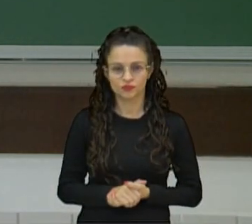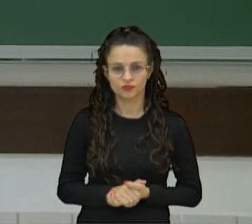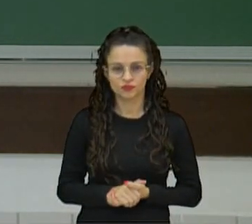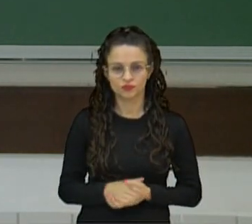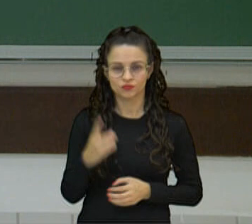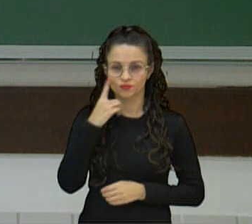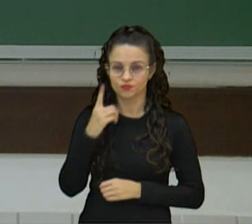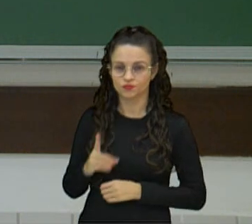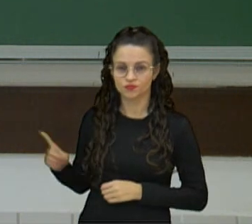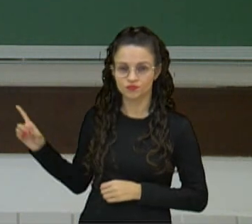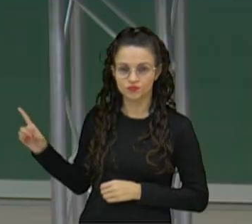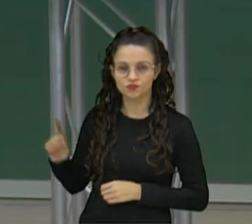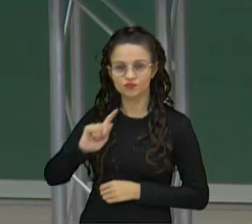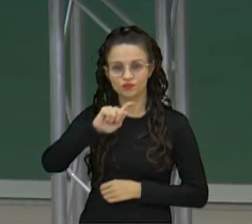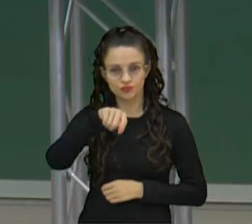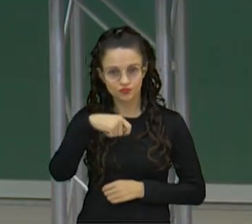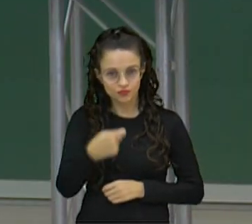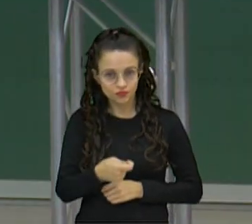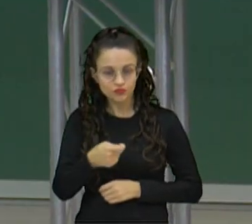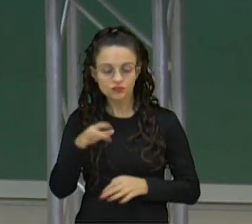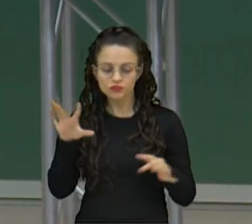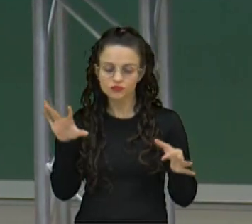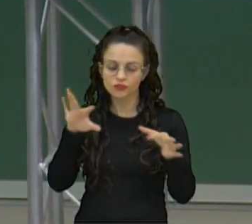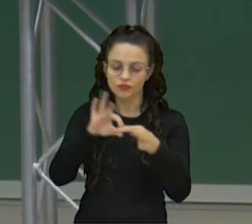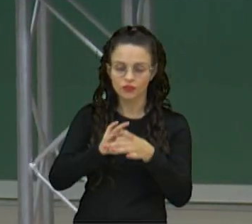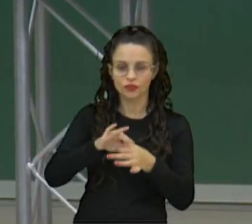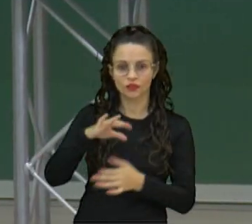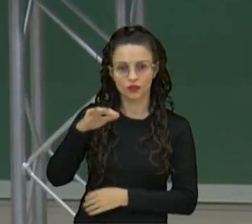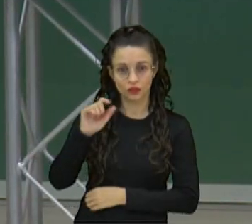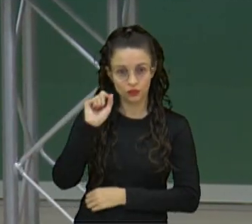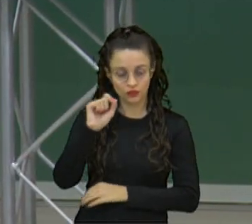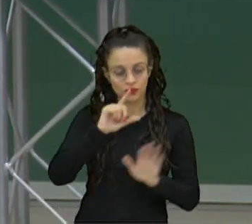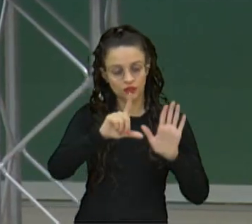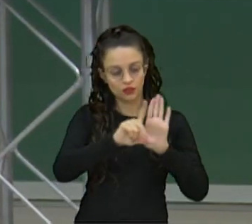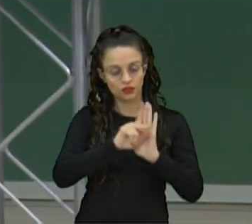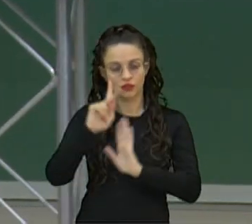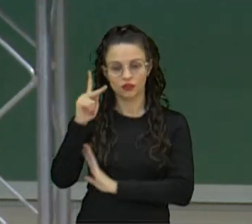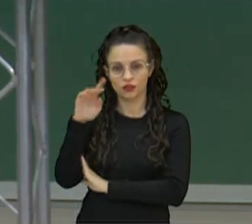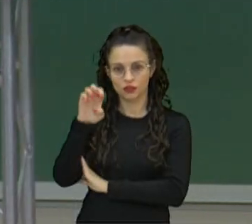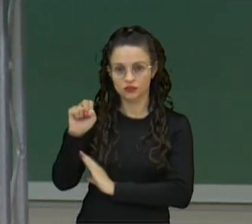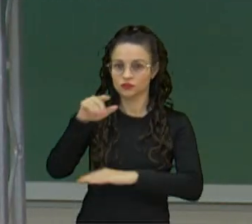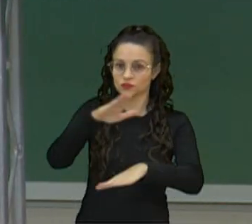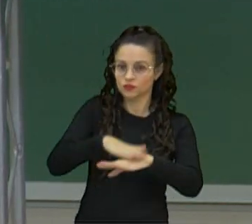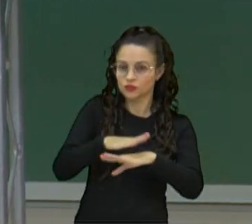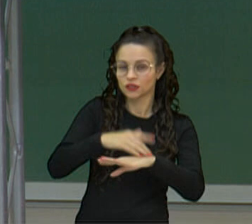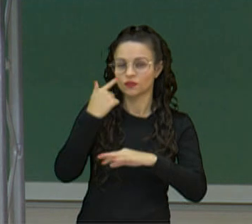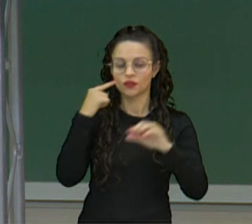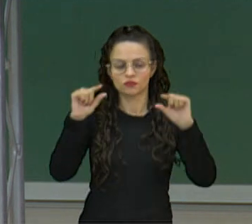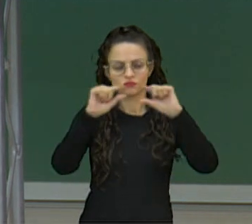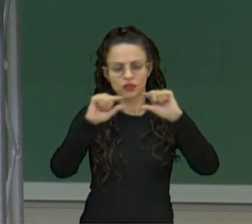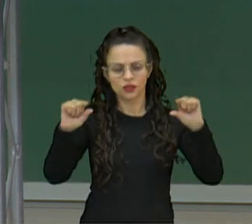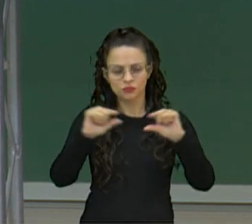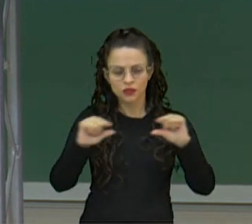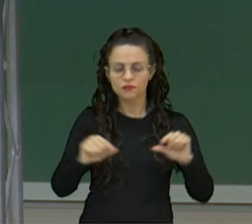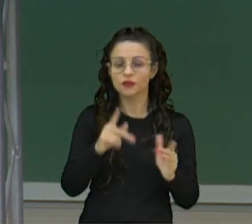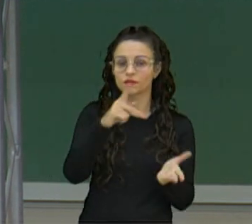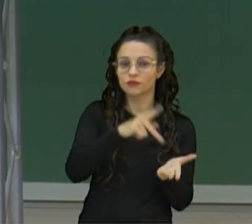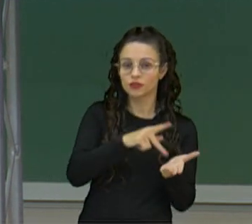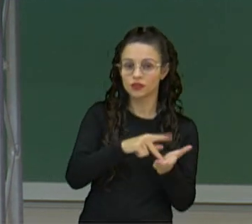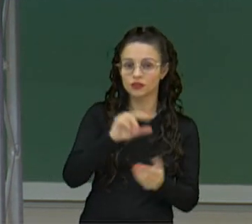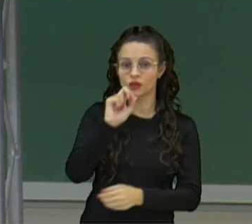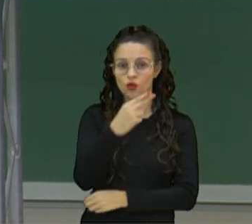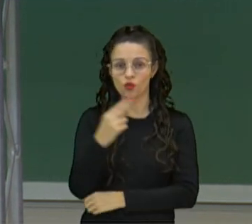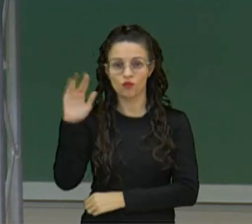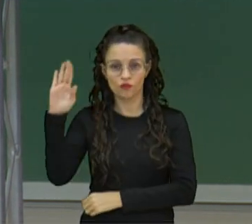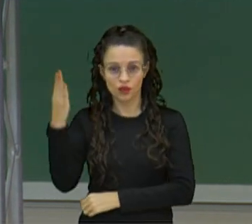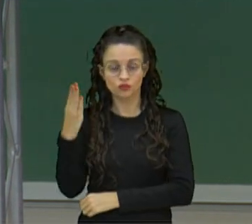Olha só, com respeito à lei de Hesse, julgue os itens a seguir como verdadeiros ou falsos. E aí, verdadeiros pintadinhos de